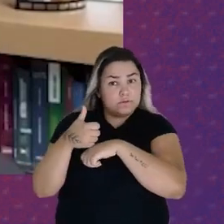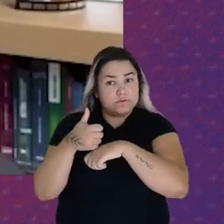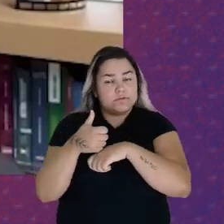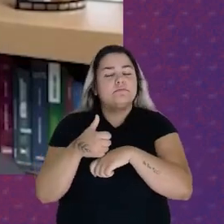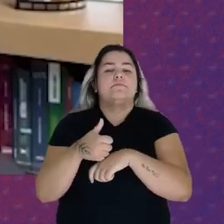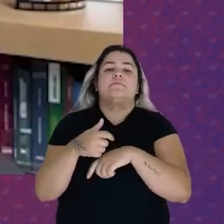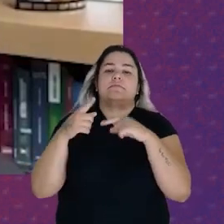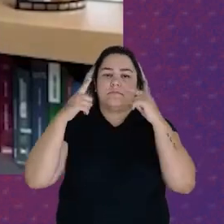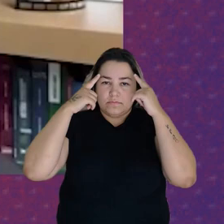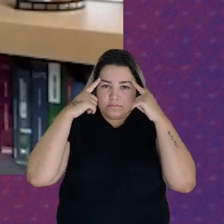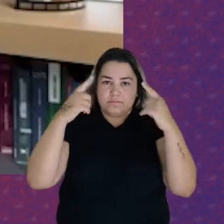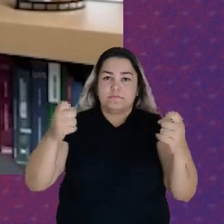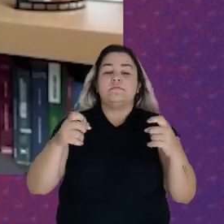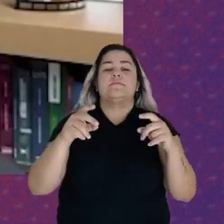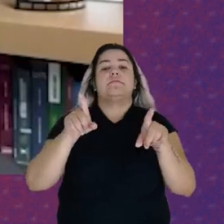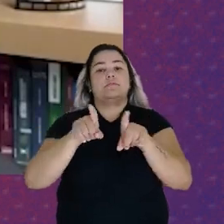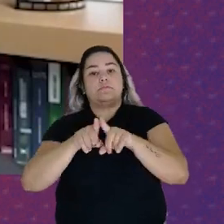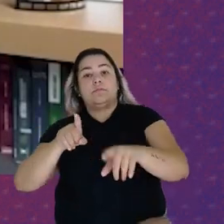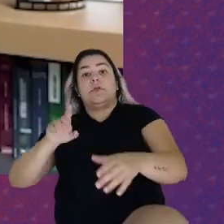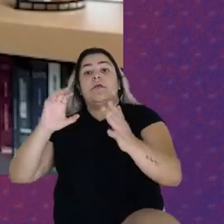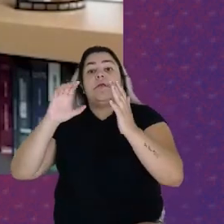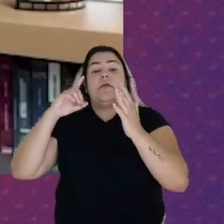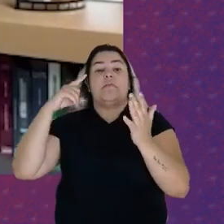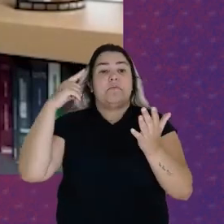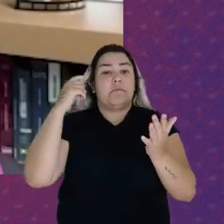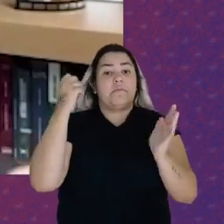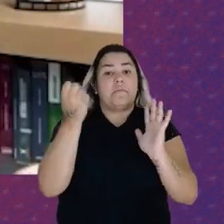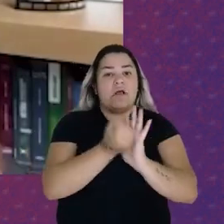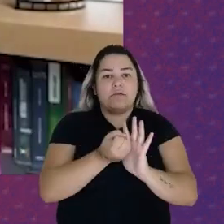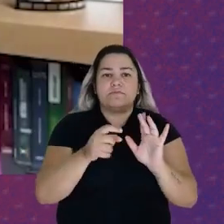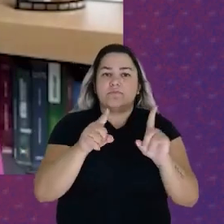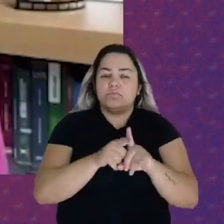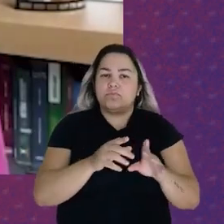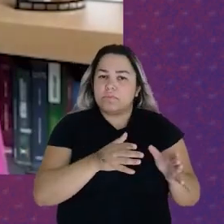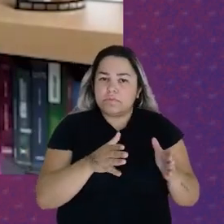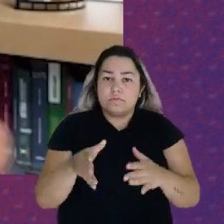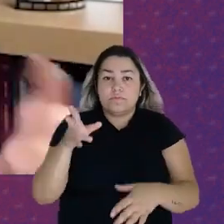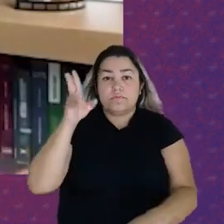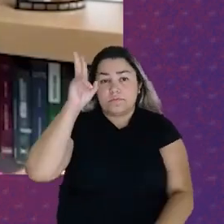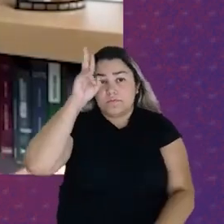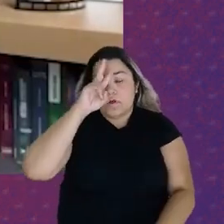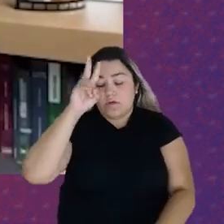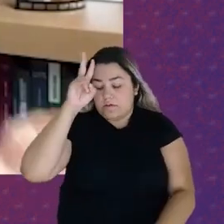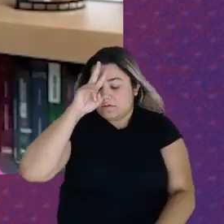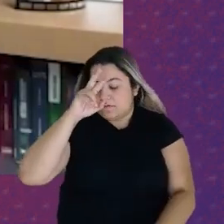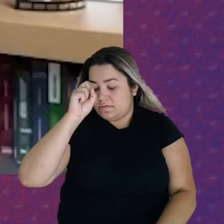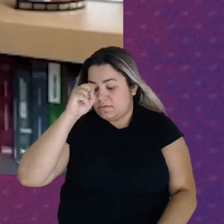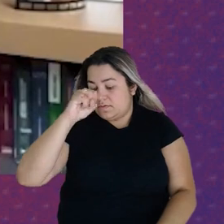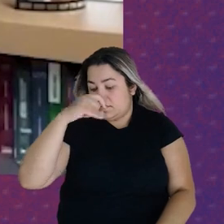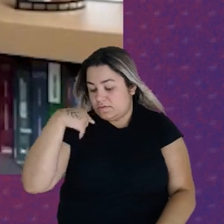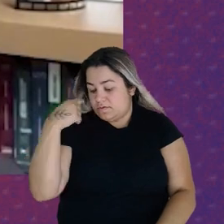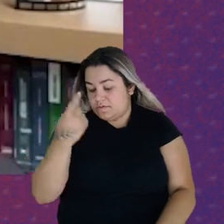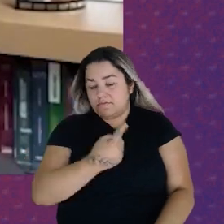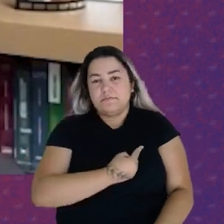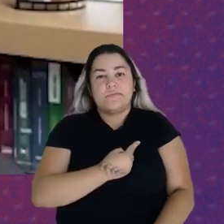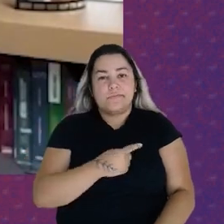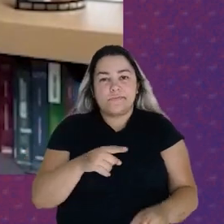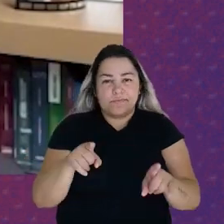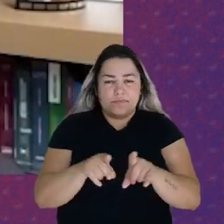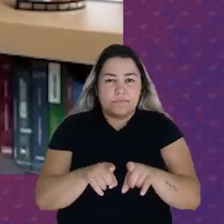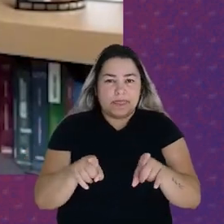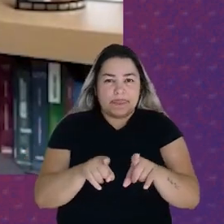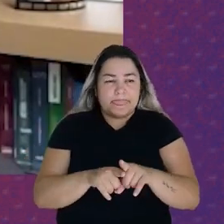é demarcada por um longo período histórico. Ora, se nós levarmos em conta o tempo que